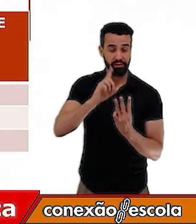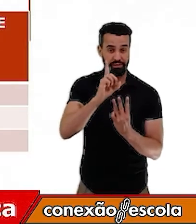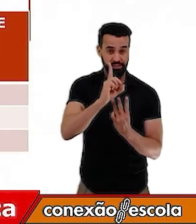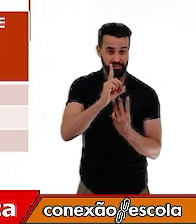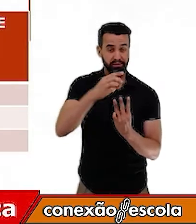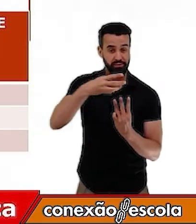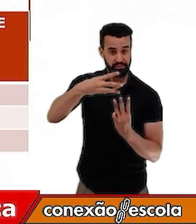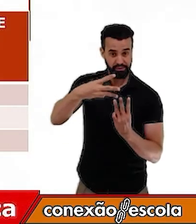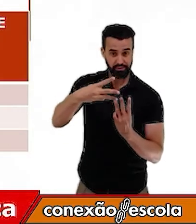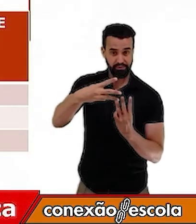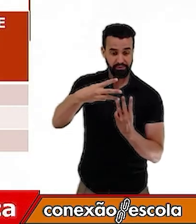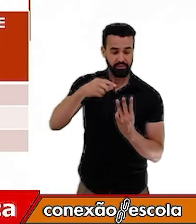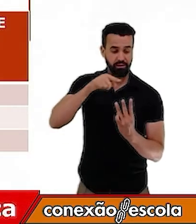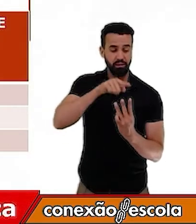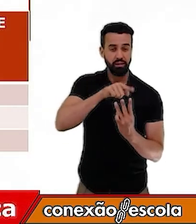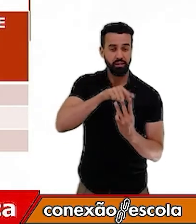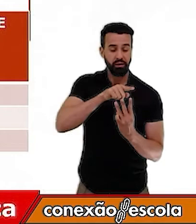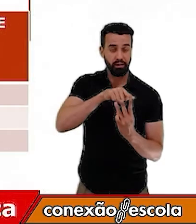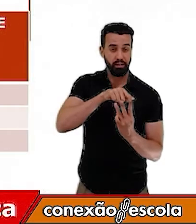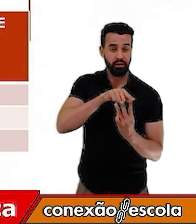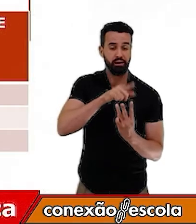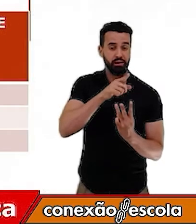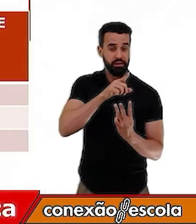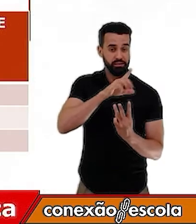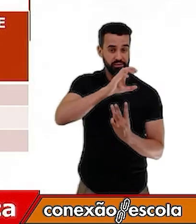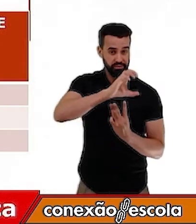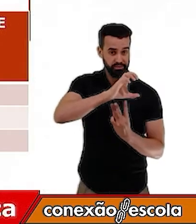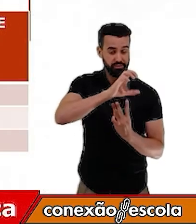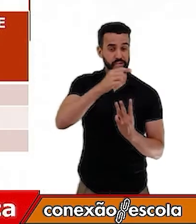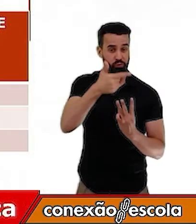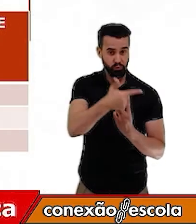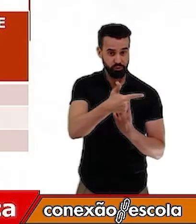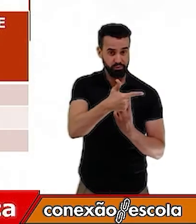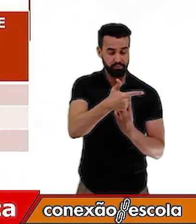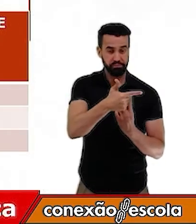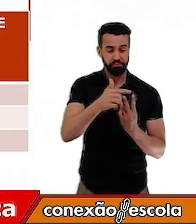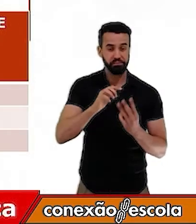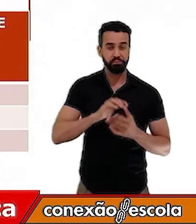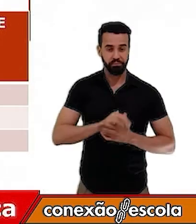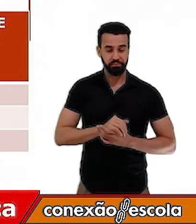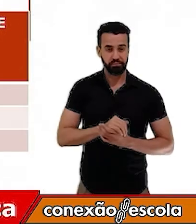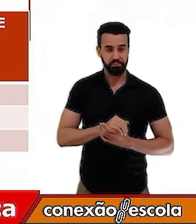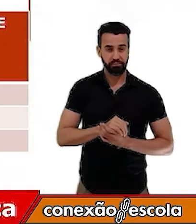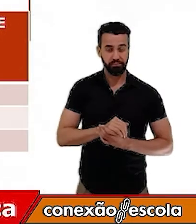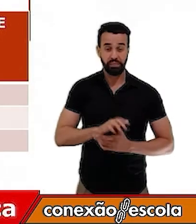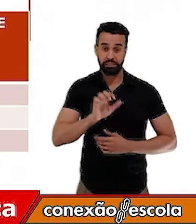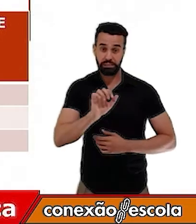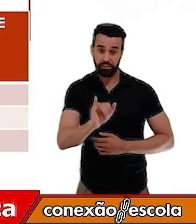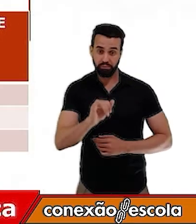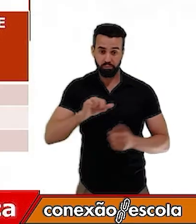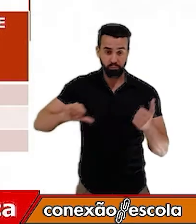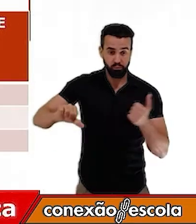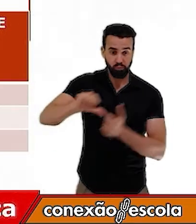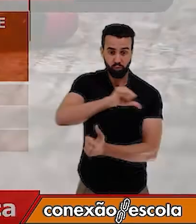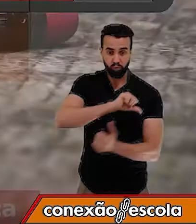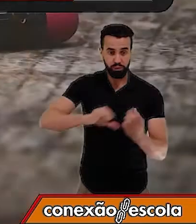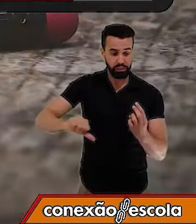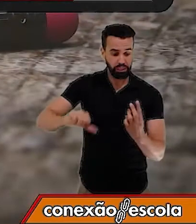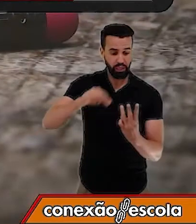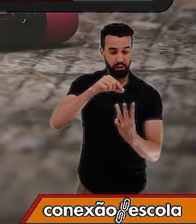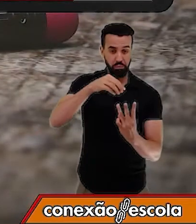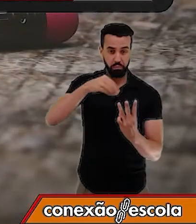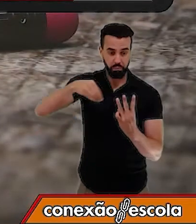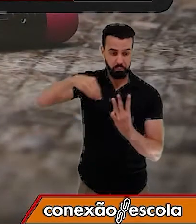das dezenas e o algarismo 2 na ordem das centenas. Se eu mudar esses algarismos